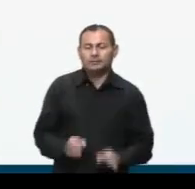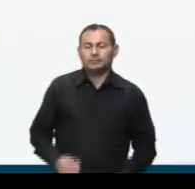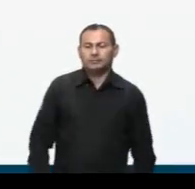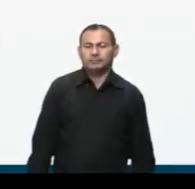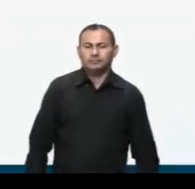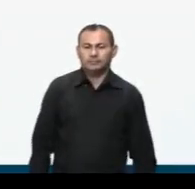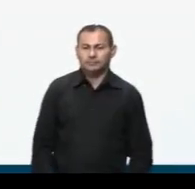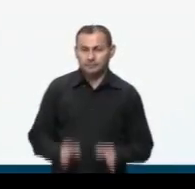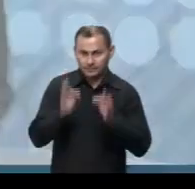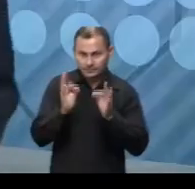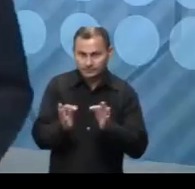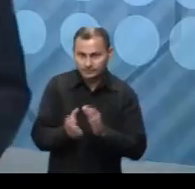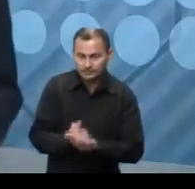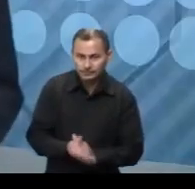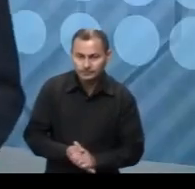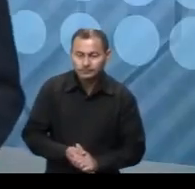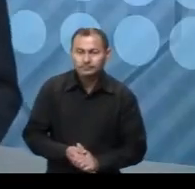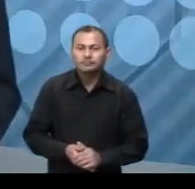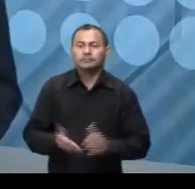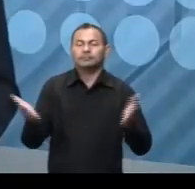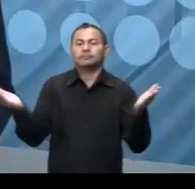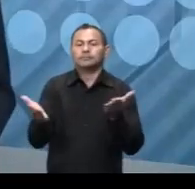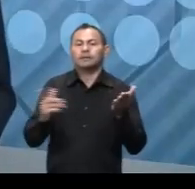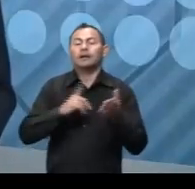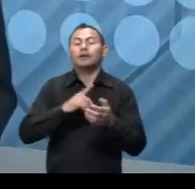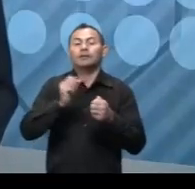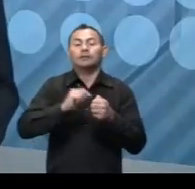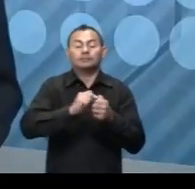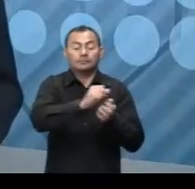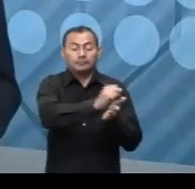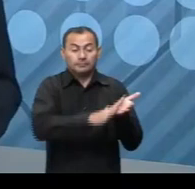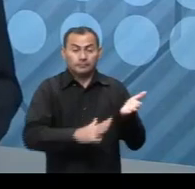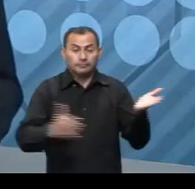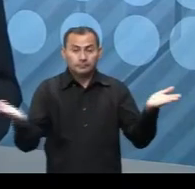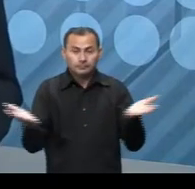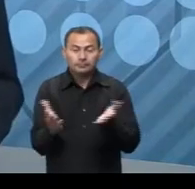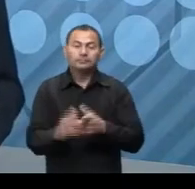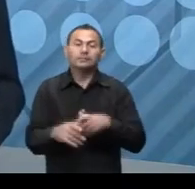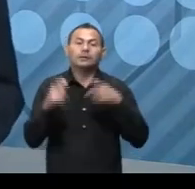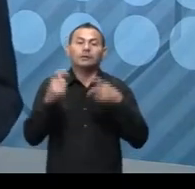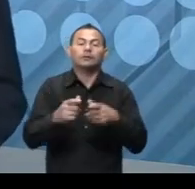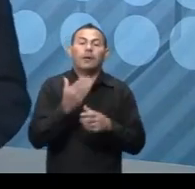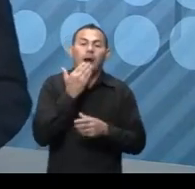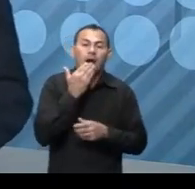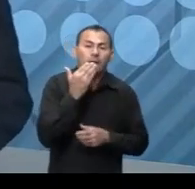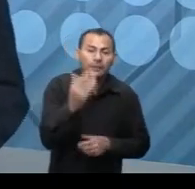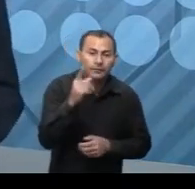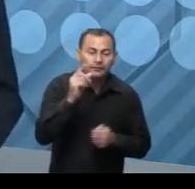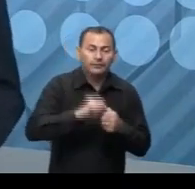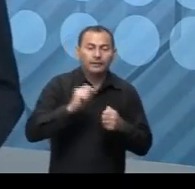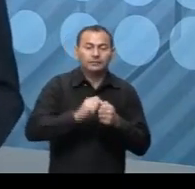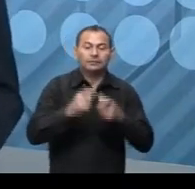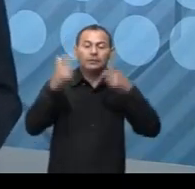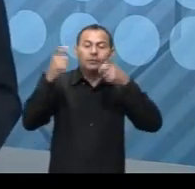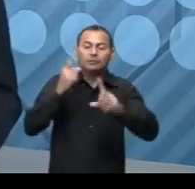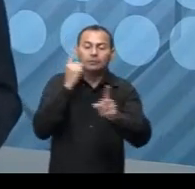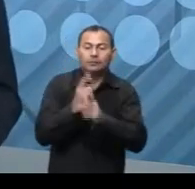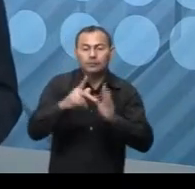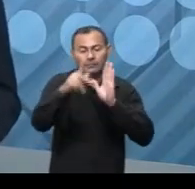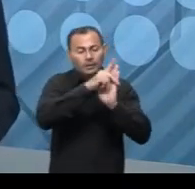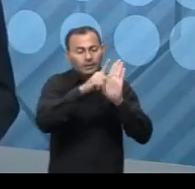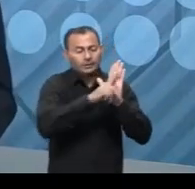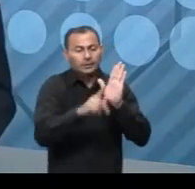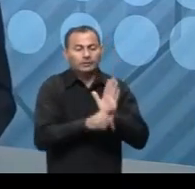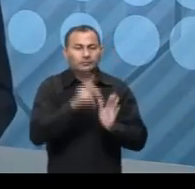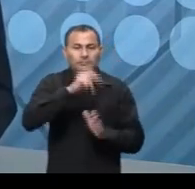locou a obra, tá? Então, agora a gente vai ter uma atividade onde eu vou pedir para que você faça a locação de um